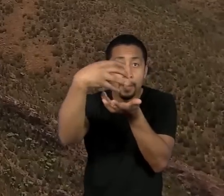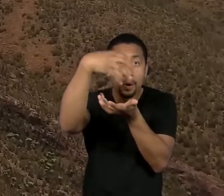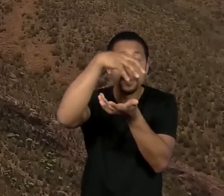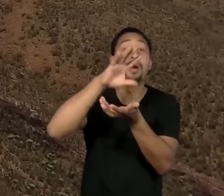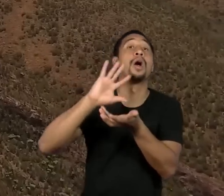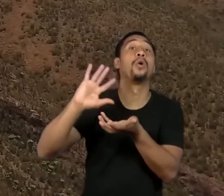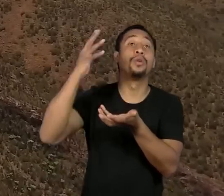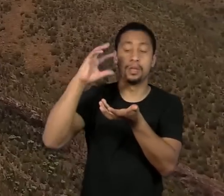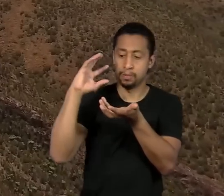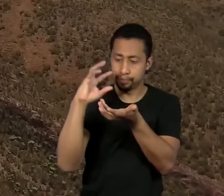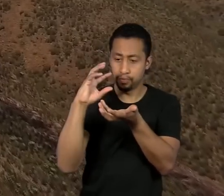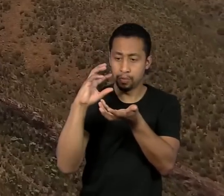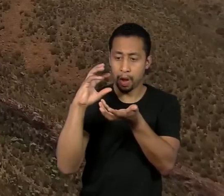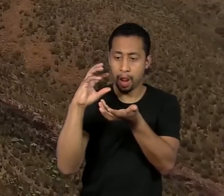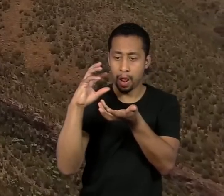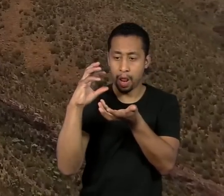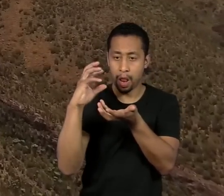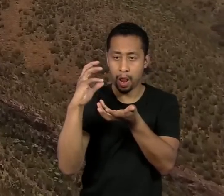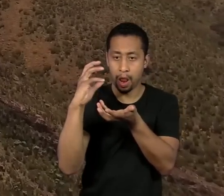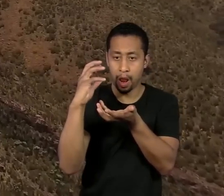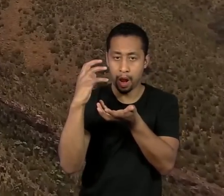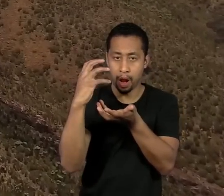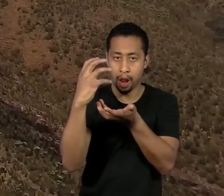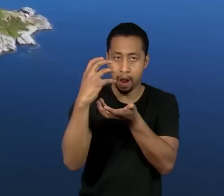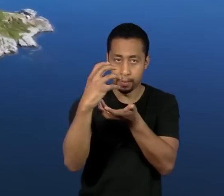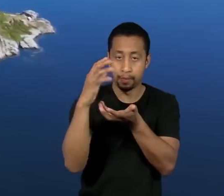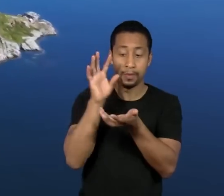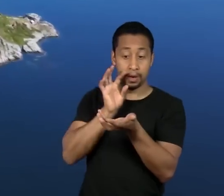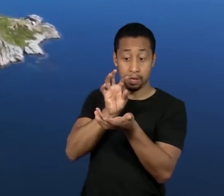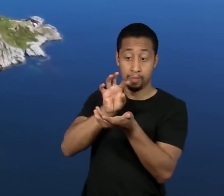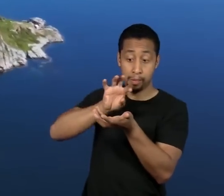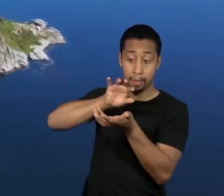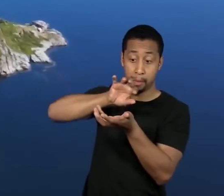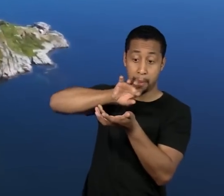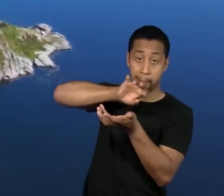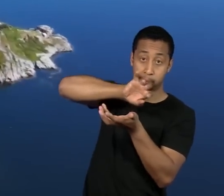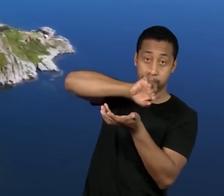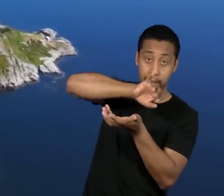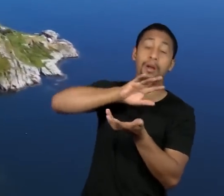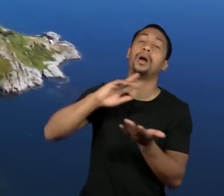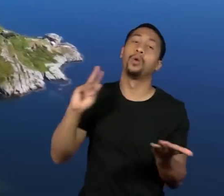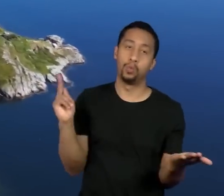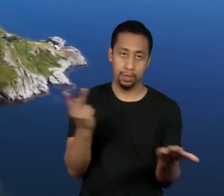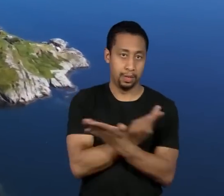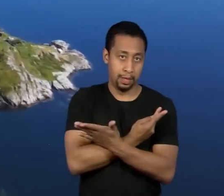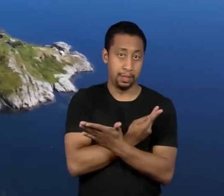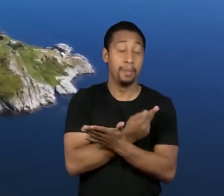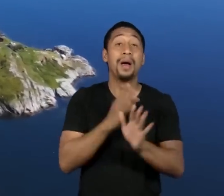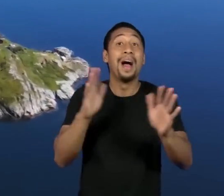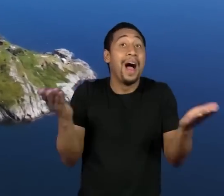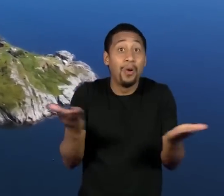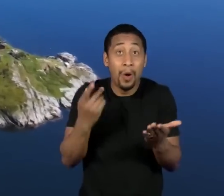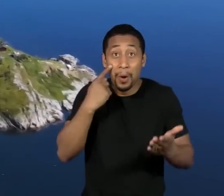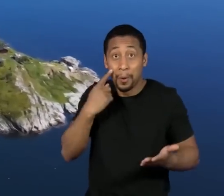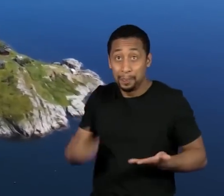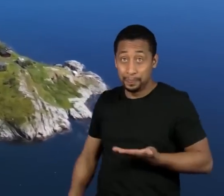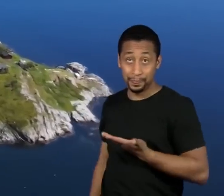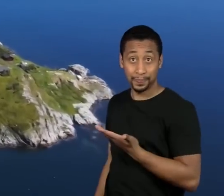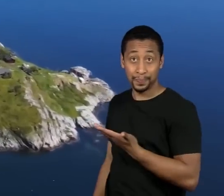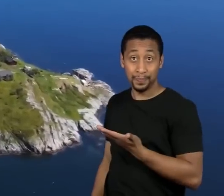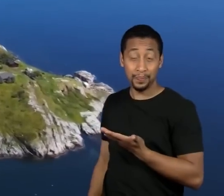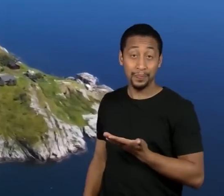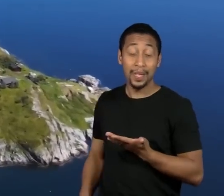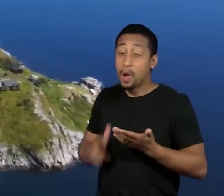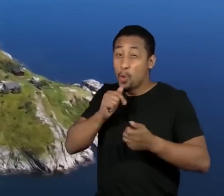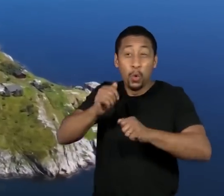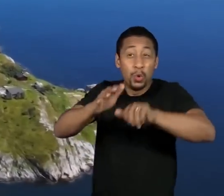desses locais, esse afastamento, o local em que as placas estão se afastando, ocorre no meio do oceano. Um outro local em que isso está acontecendo